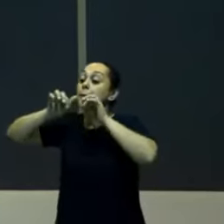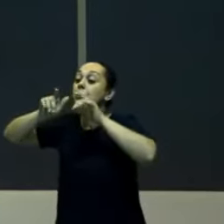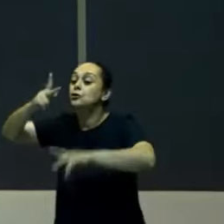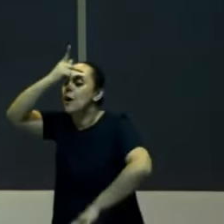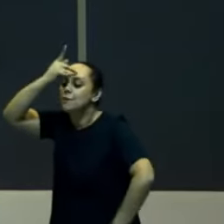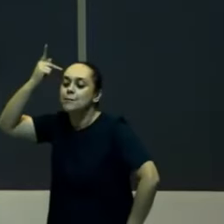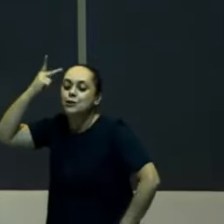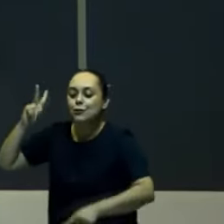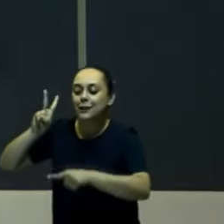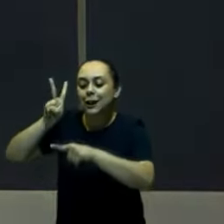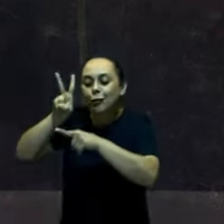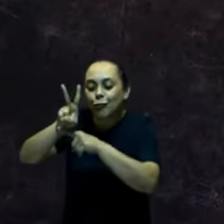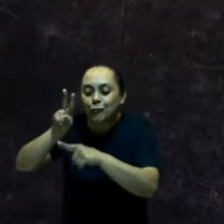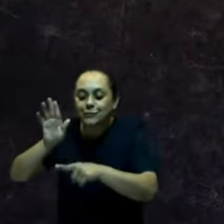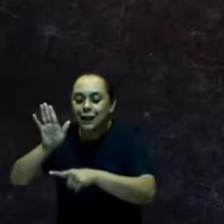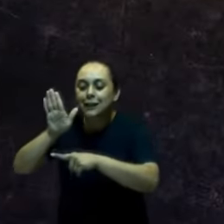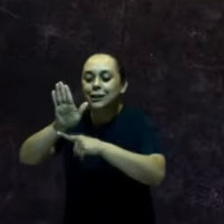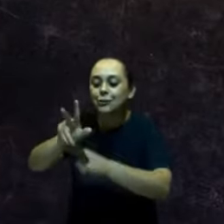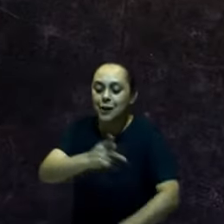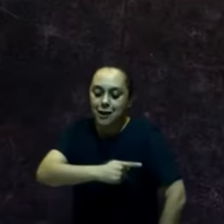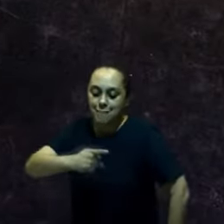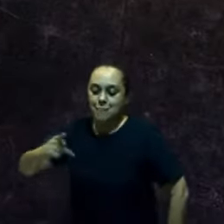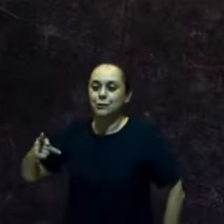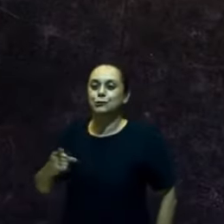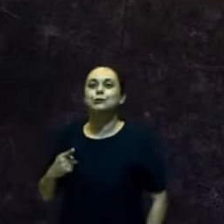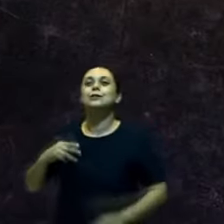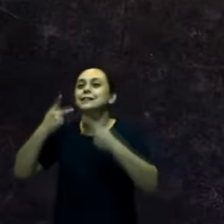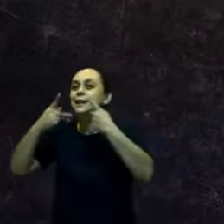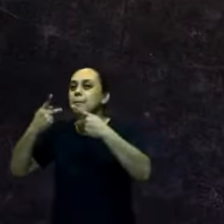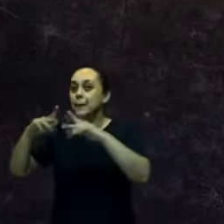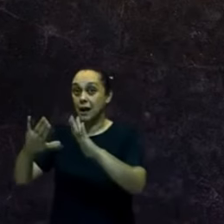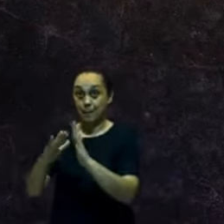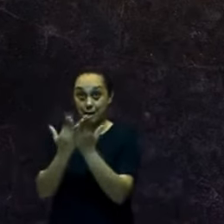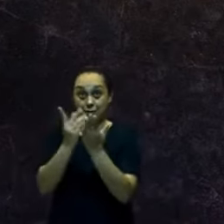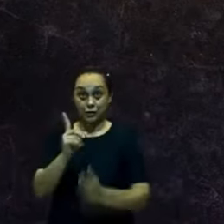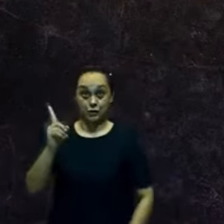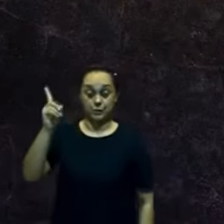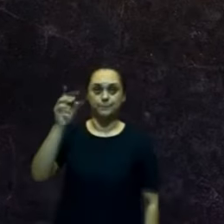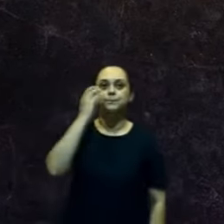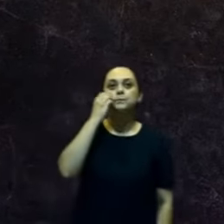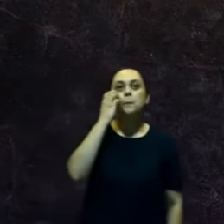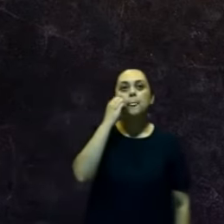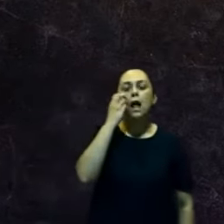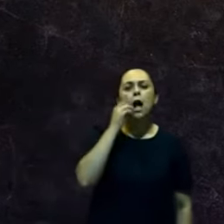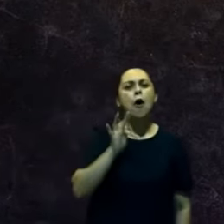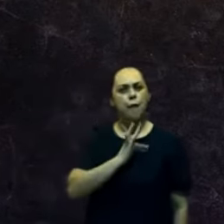você está com ela aberta, eu quero compartilhar com você. Olha o que diz Paulo dizendo a